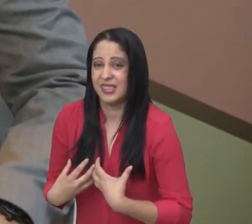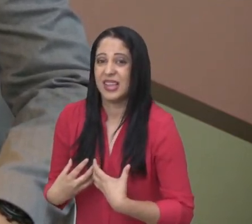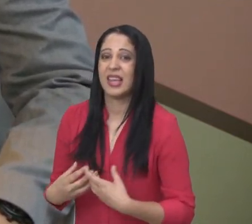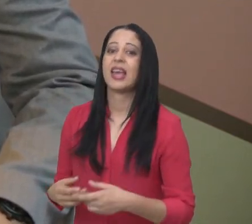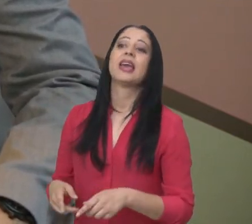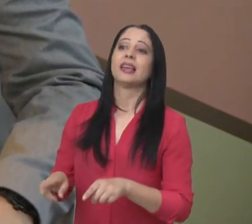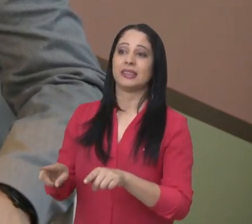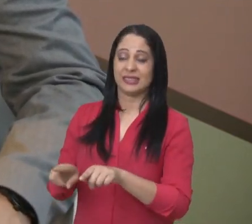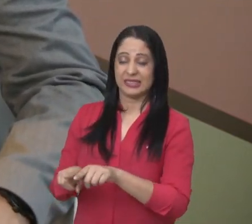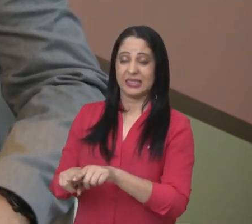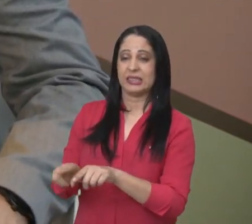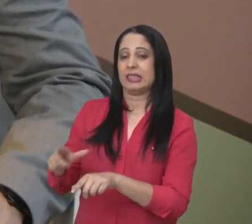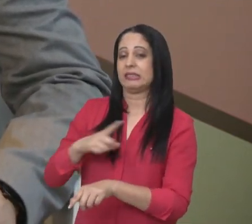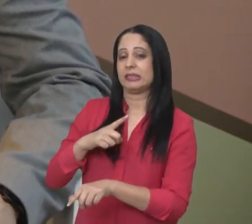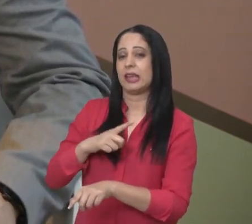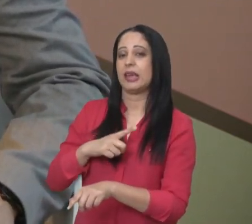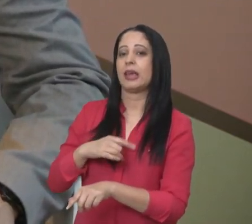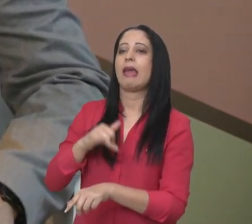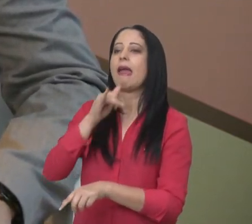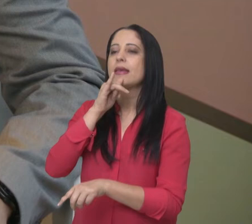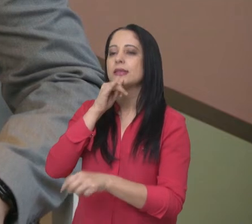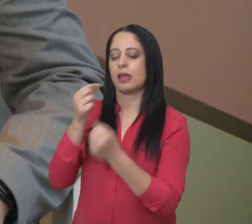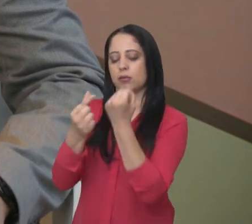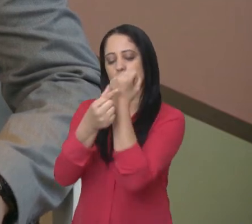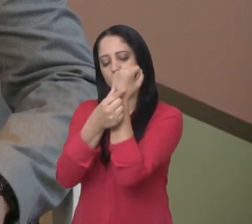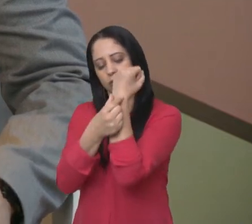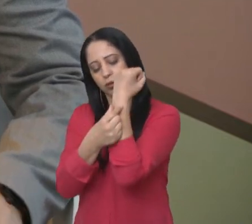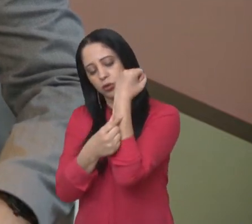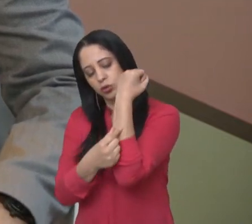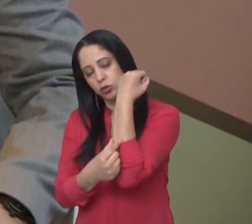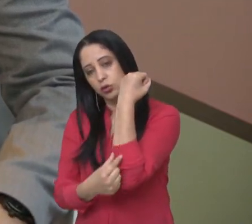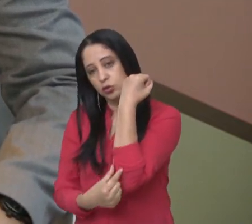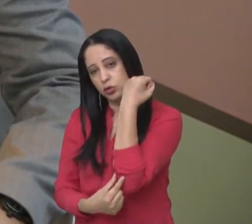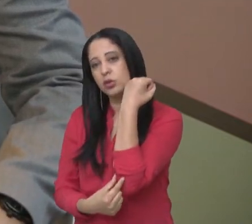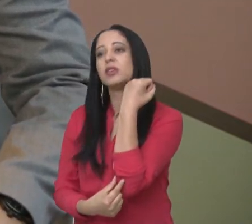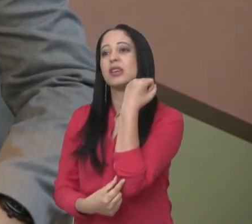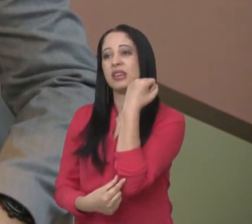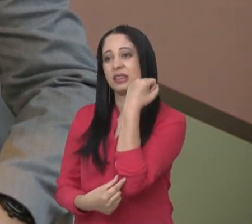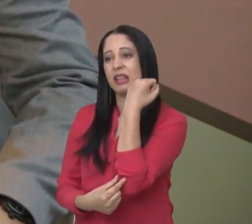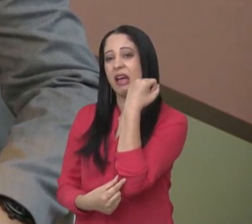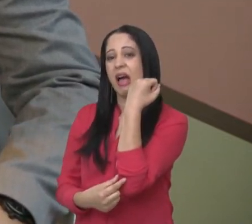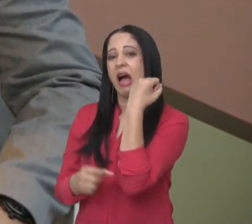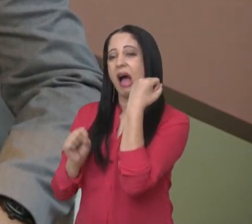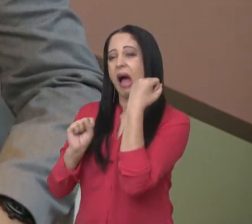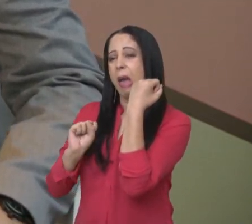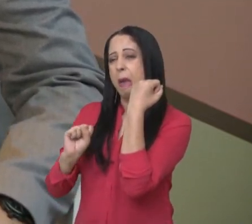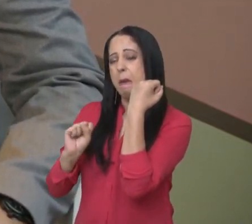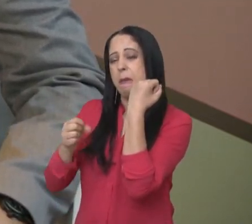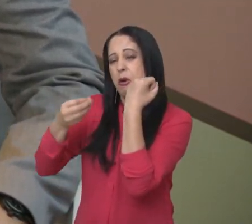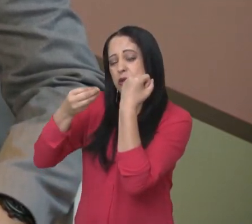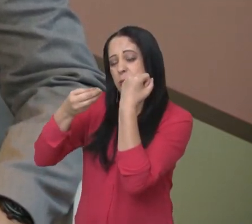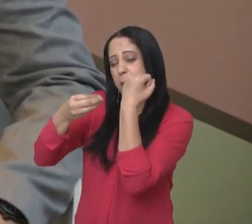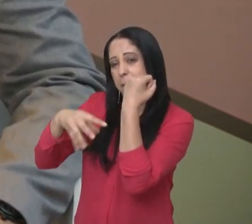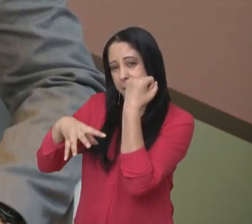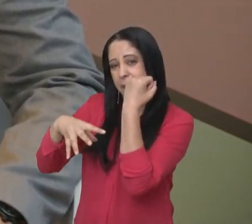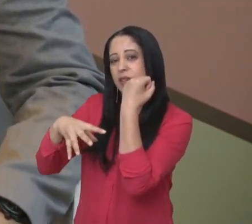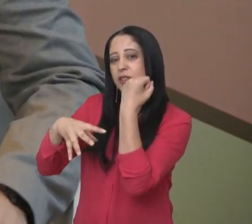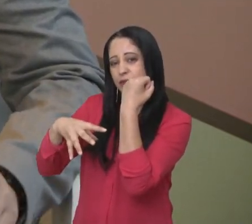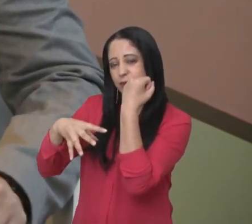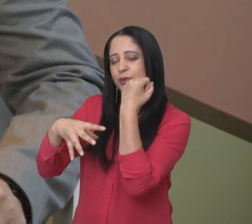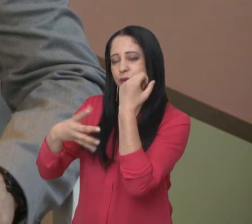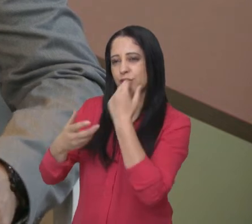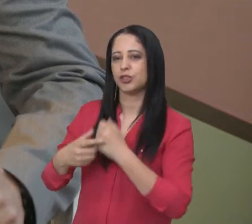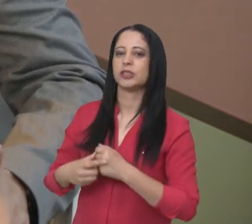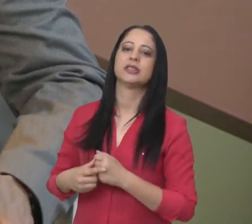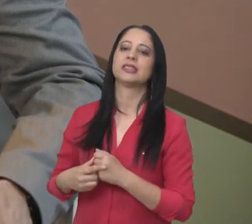coluna, ela tem as curvas fisiológicas. A coluna torácica, ela tem uma cifose que pode aumentar muito e é utilizar